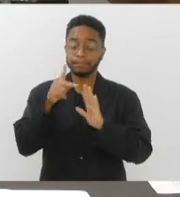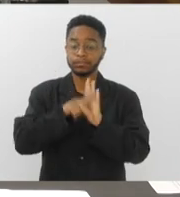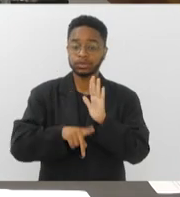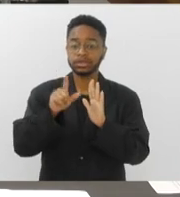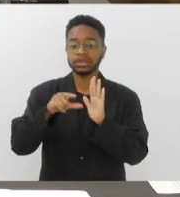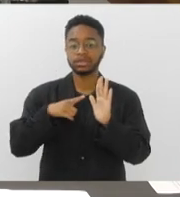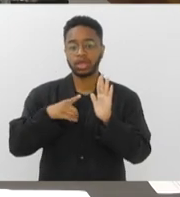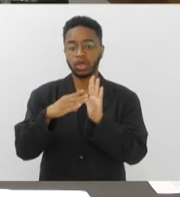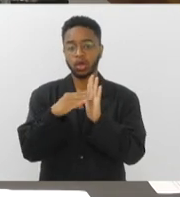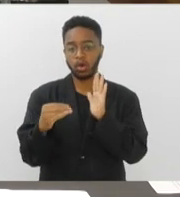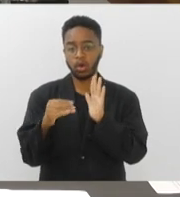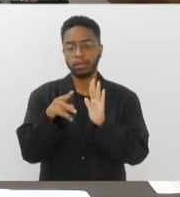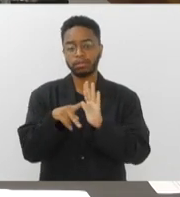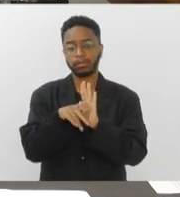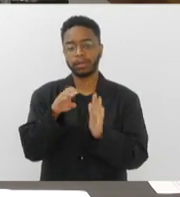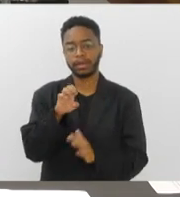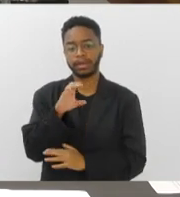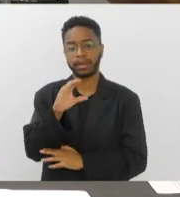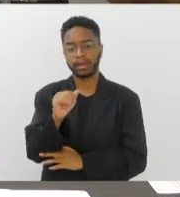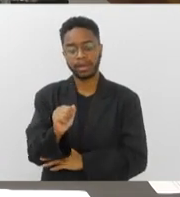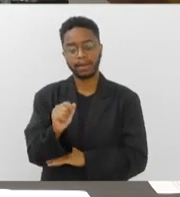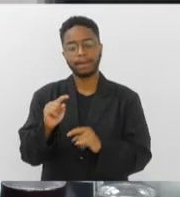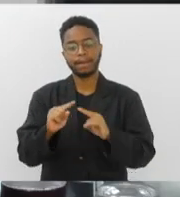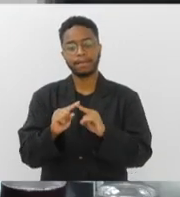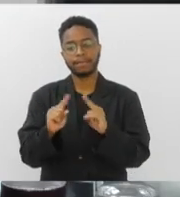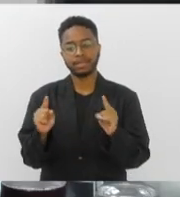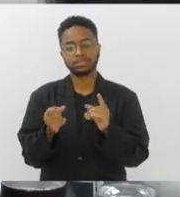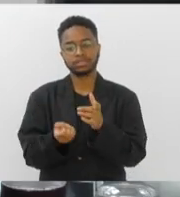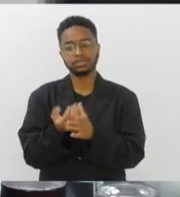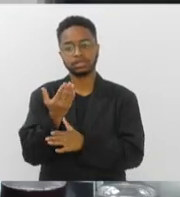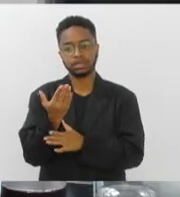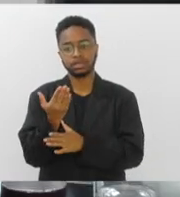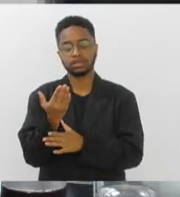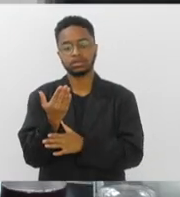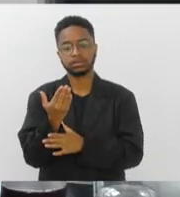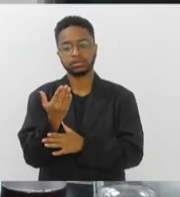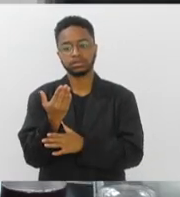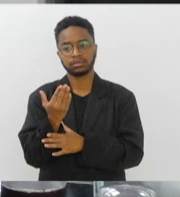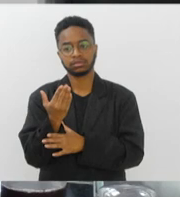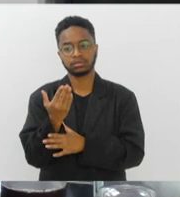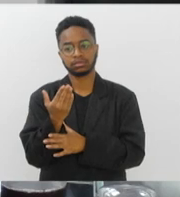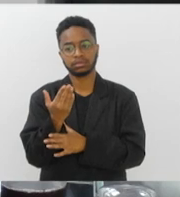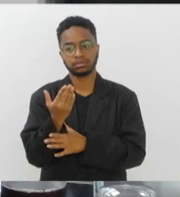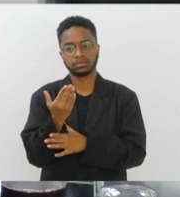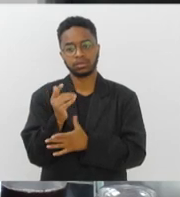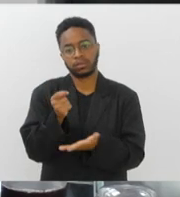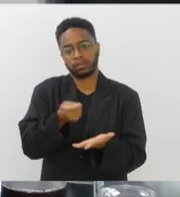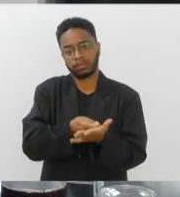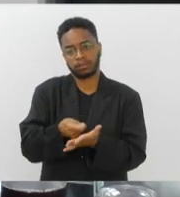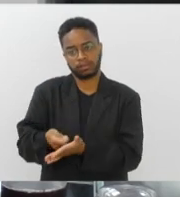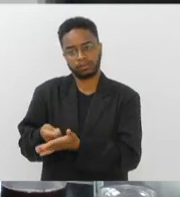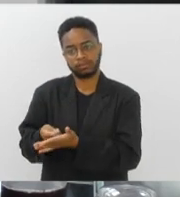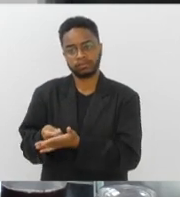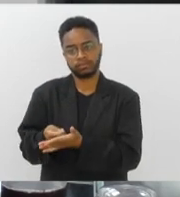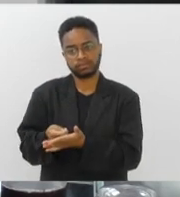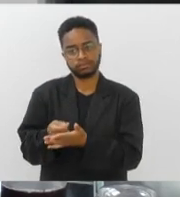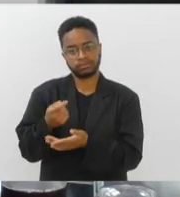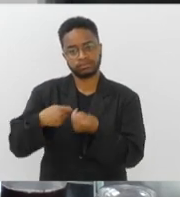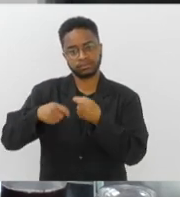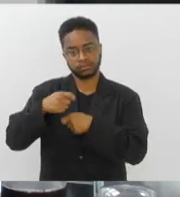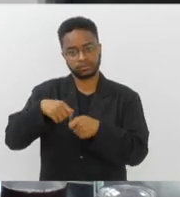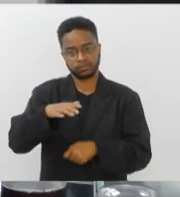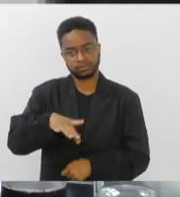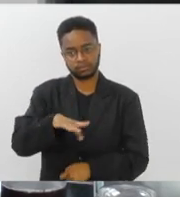que já dispõe sobre a matéria, só que cria uma imposição